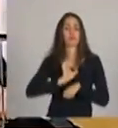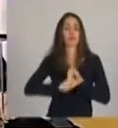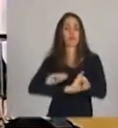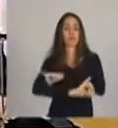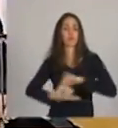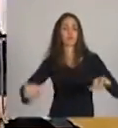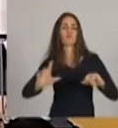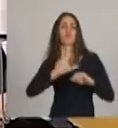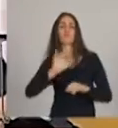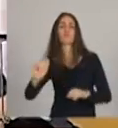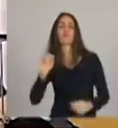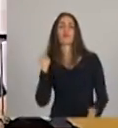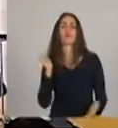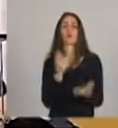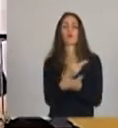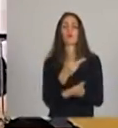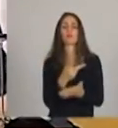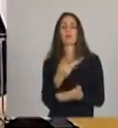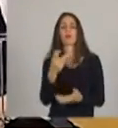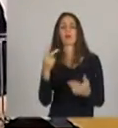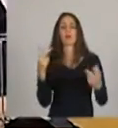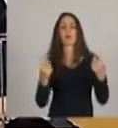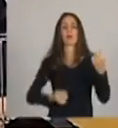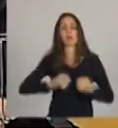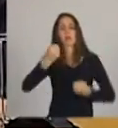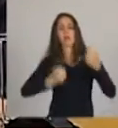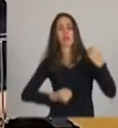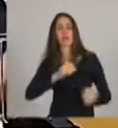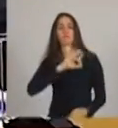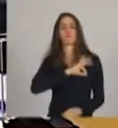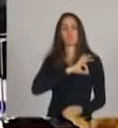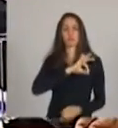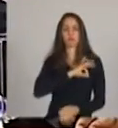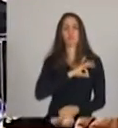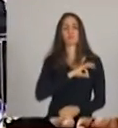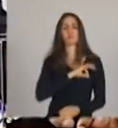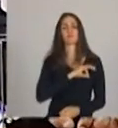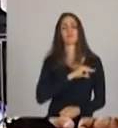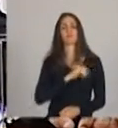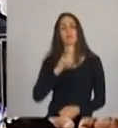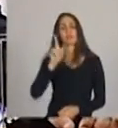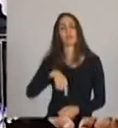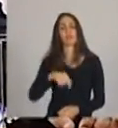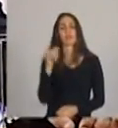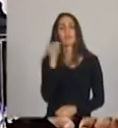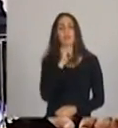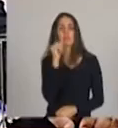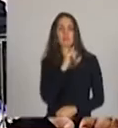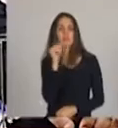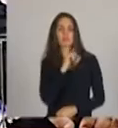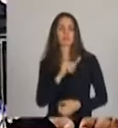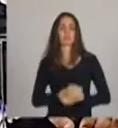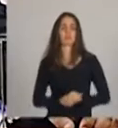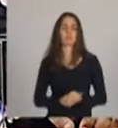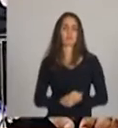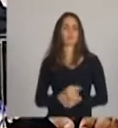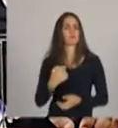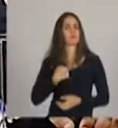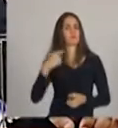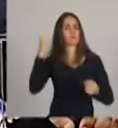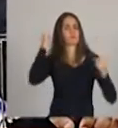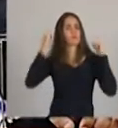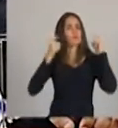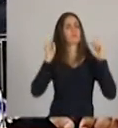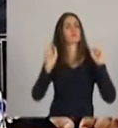de uma frota de viaturas policiais movida à eletricidade. Minha preocupação, no